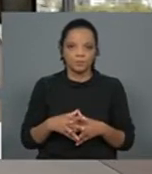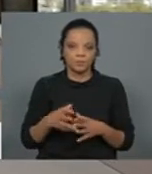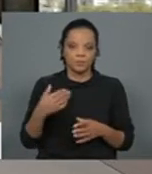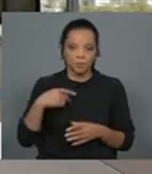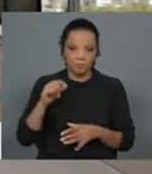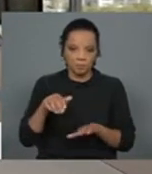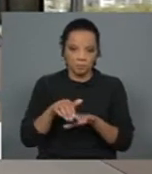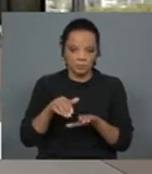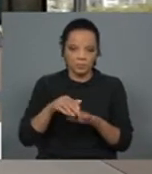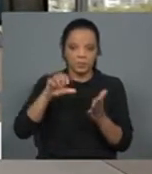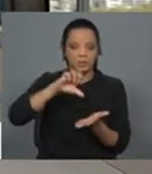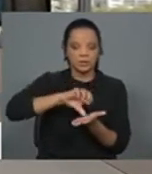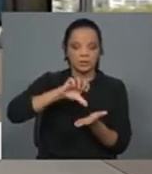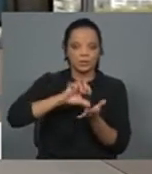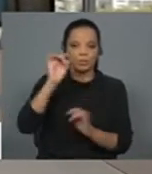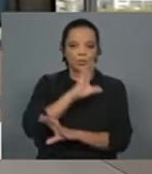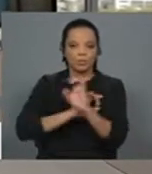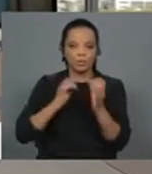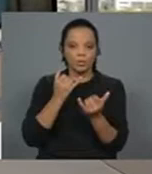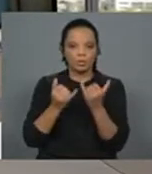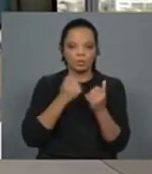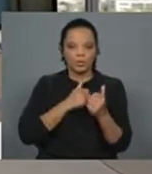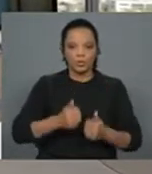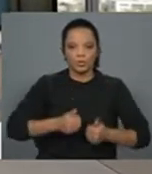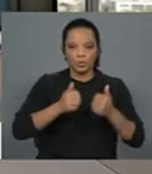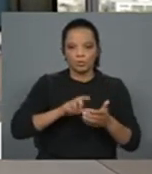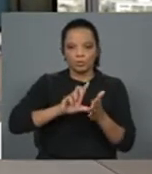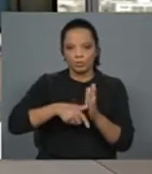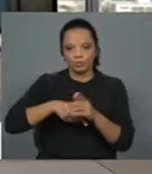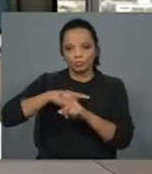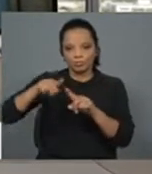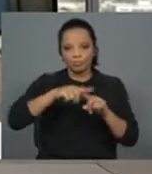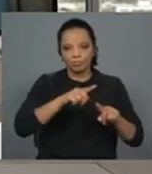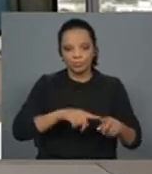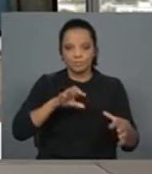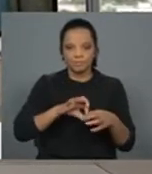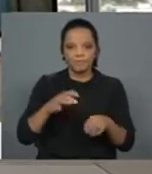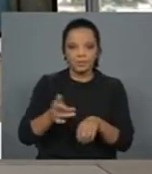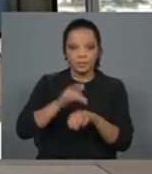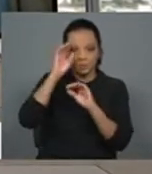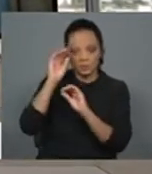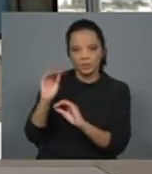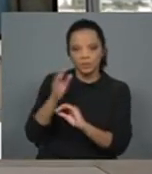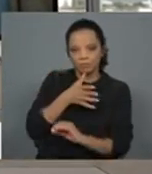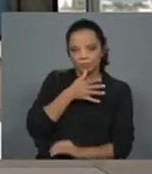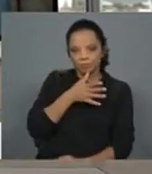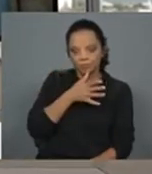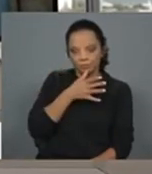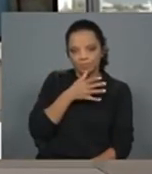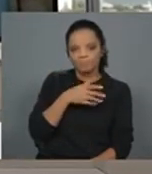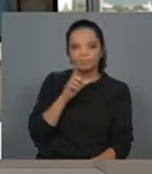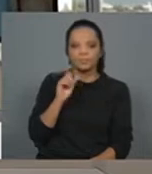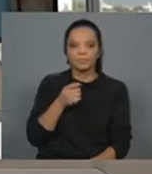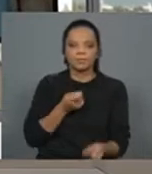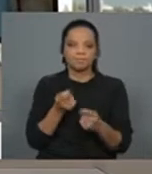também no Centro Europeu de Riscos Urbanos, tem dirigido vários projetos dedicados exatamente à sensibilização e temos dirigido